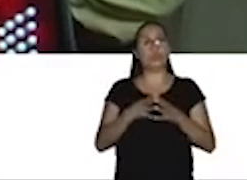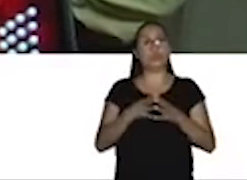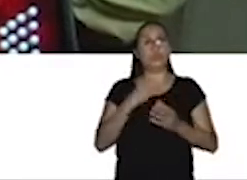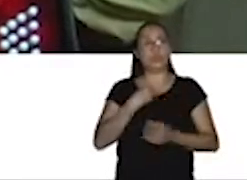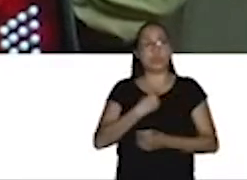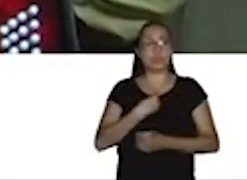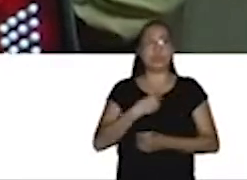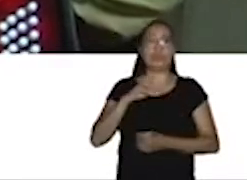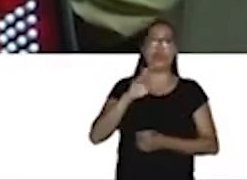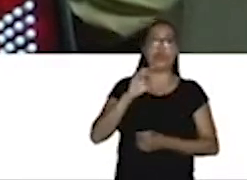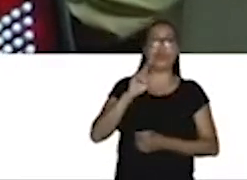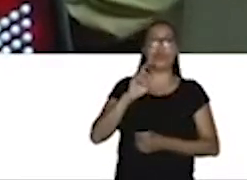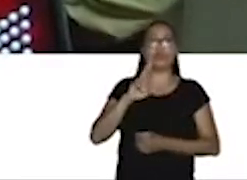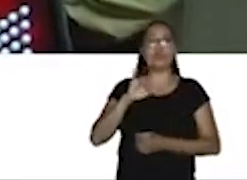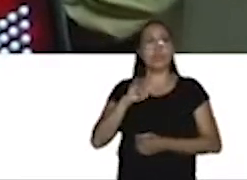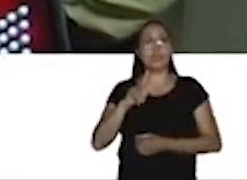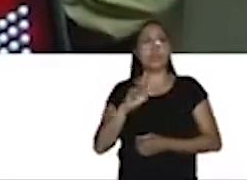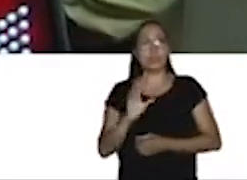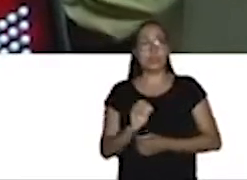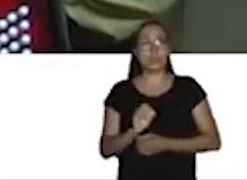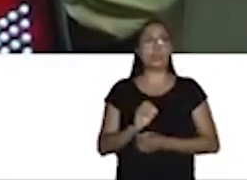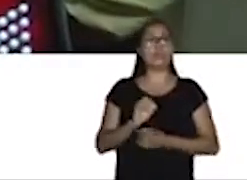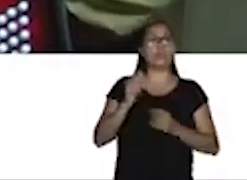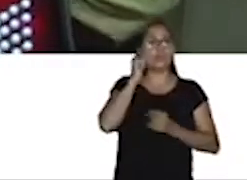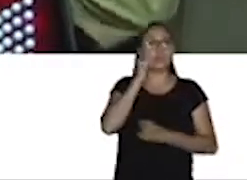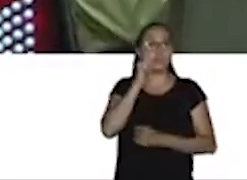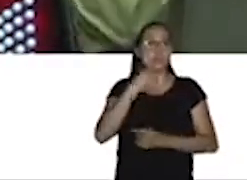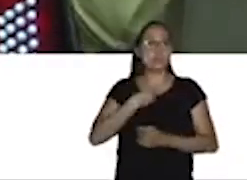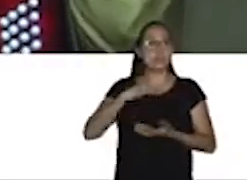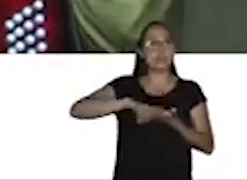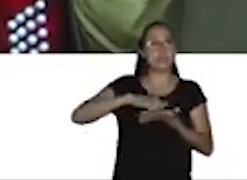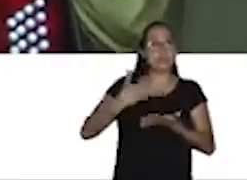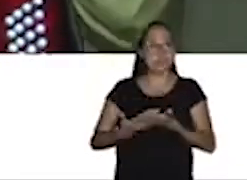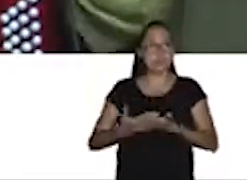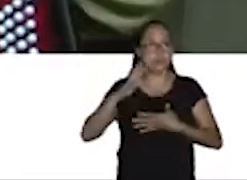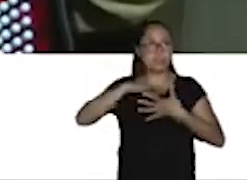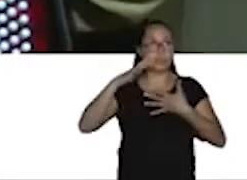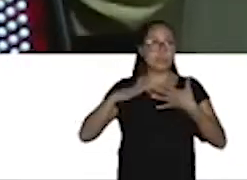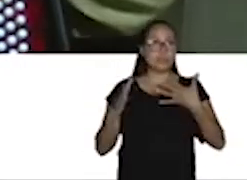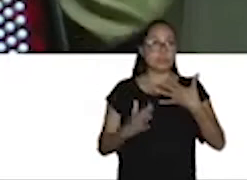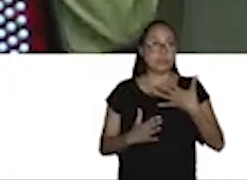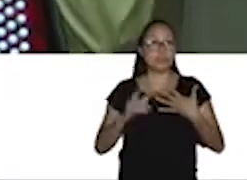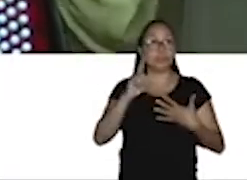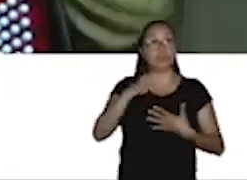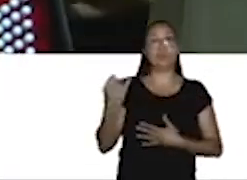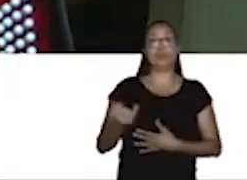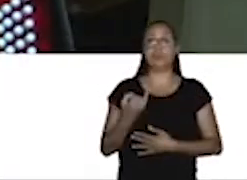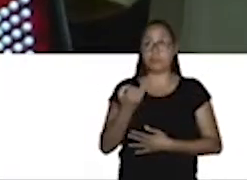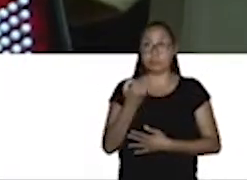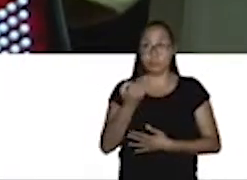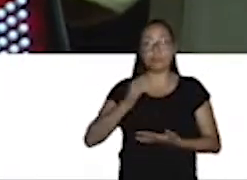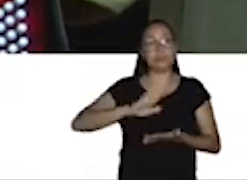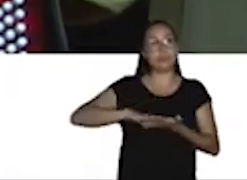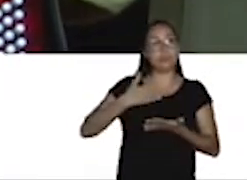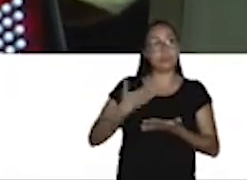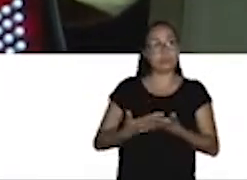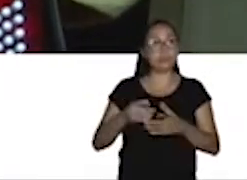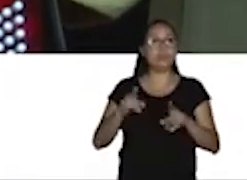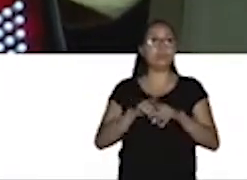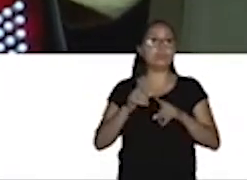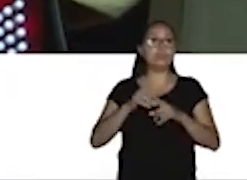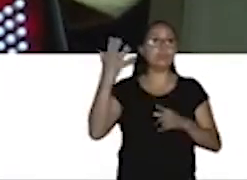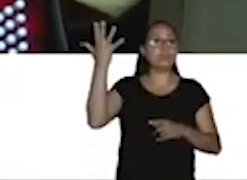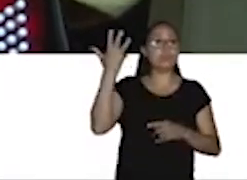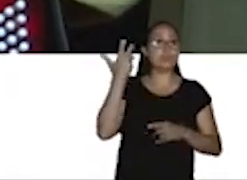recebeu, Rodrigo, o pessoal da tradução em Libras, né, que é, isso é muito importante, a tradução, a